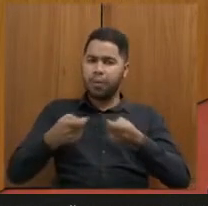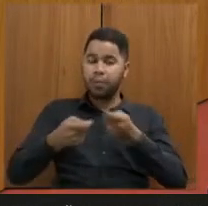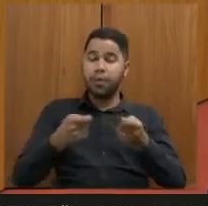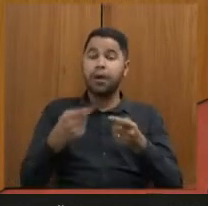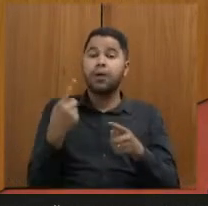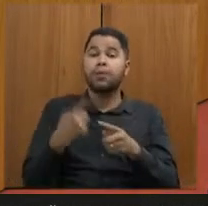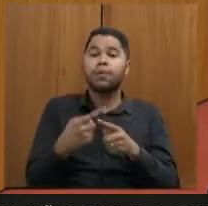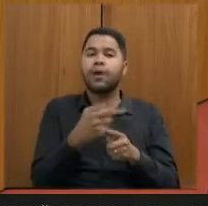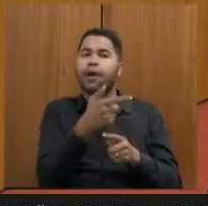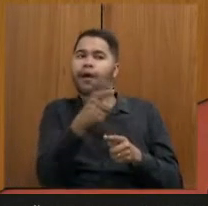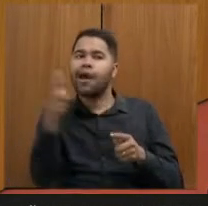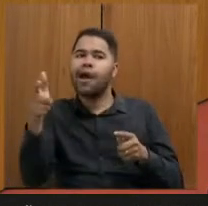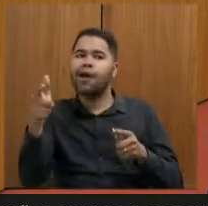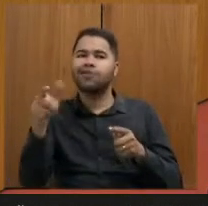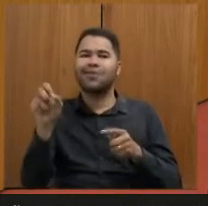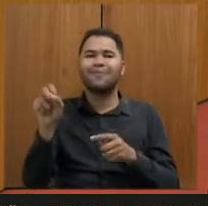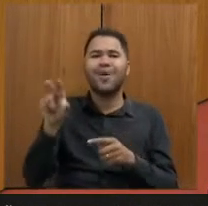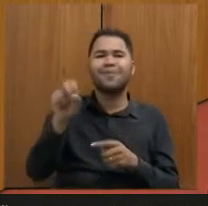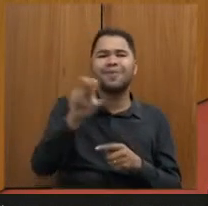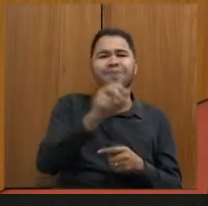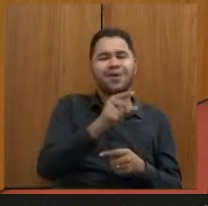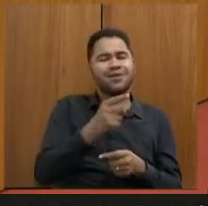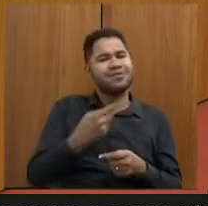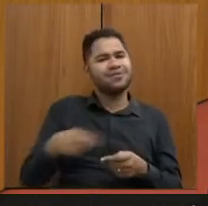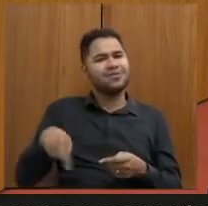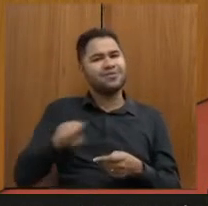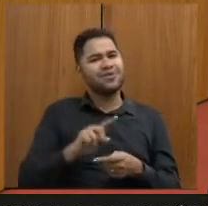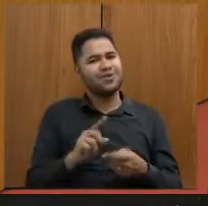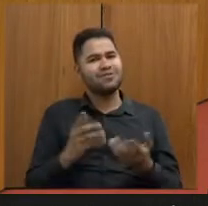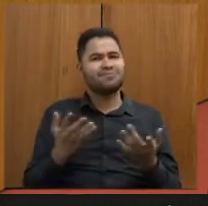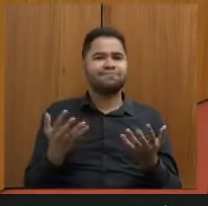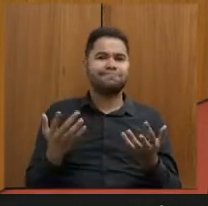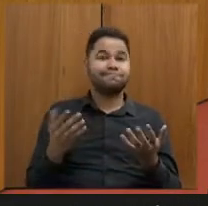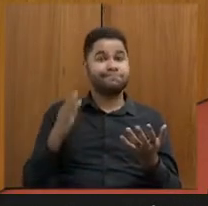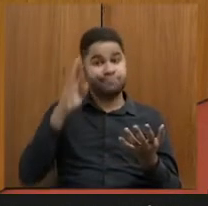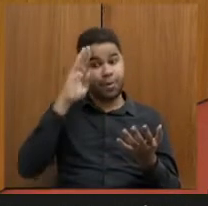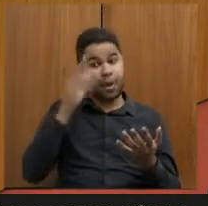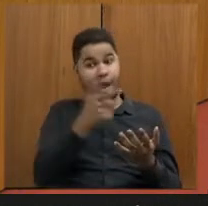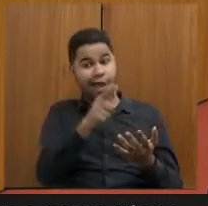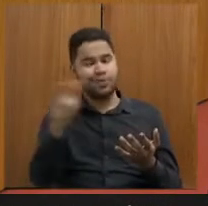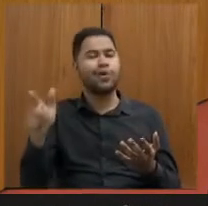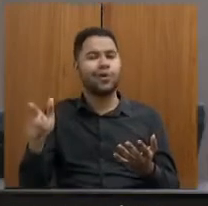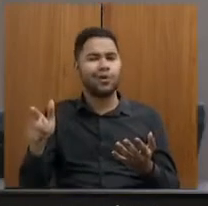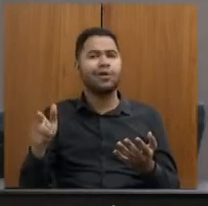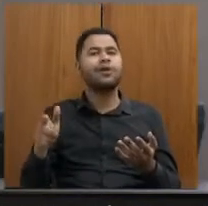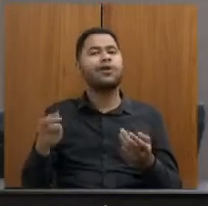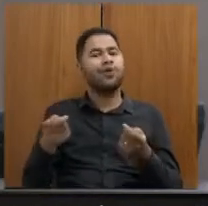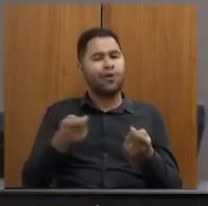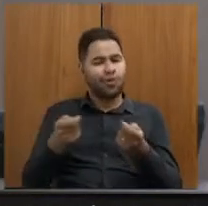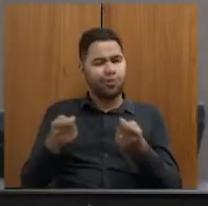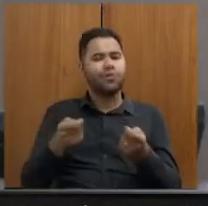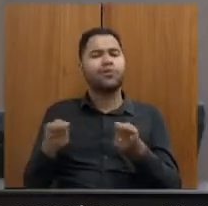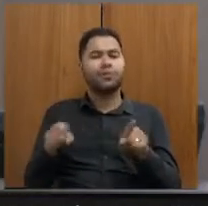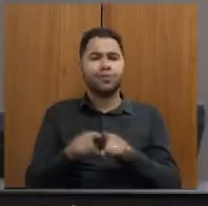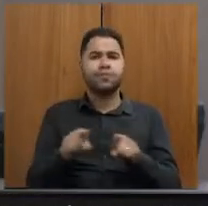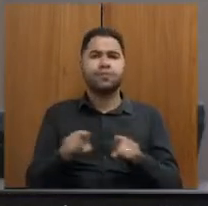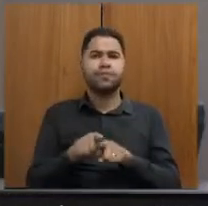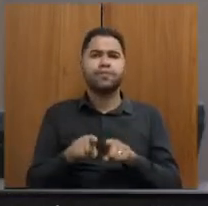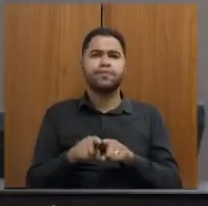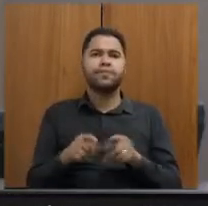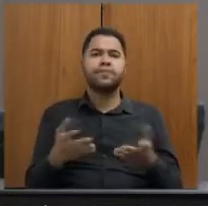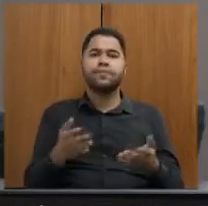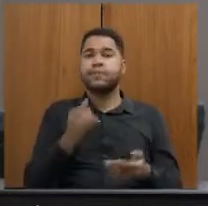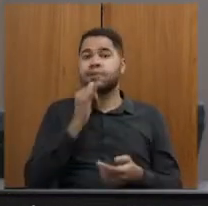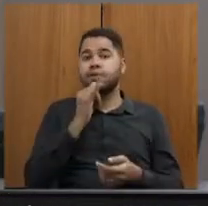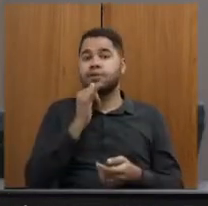doença é porque as outras pragas as outras doenças a gente as outras doenças principalmente a gente tem controle sobre elas são uma área